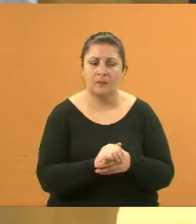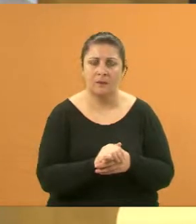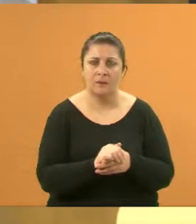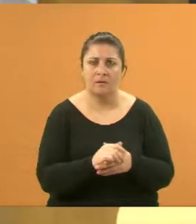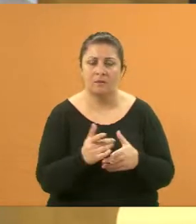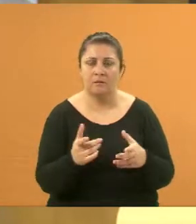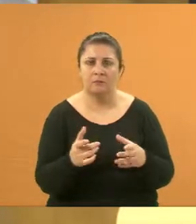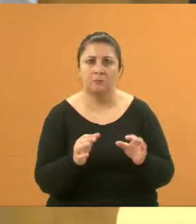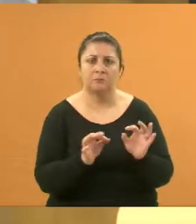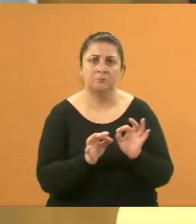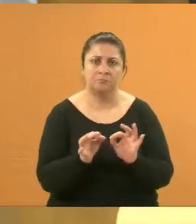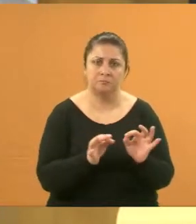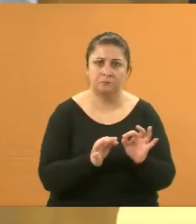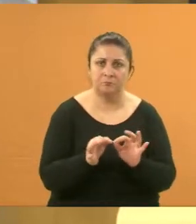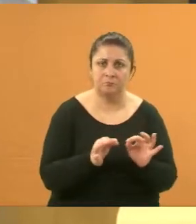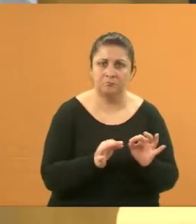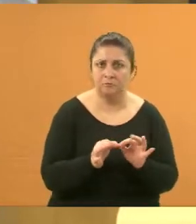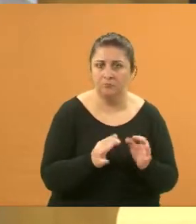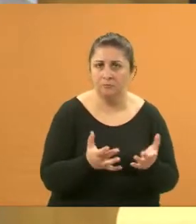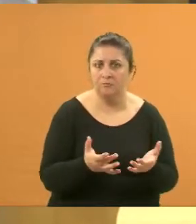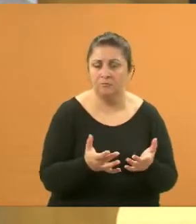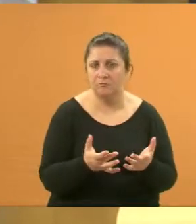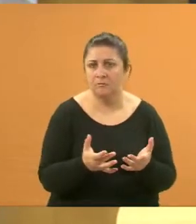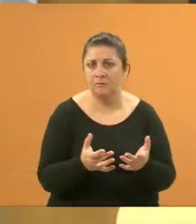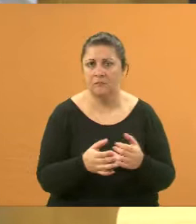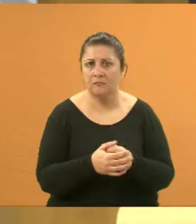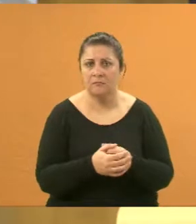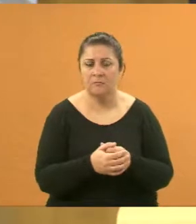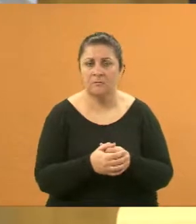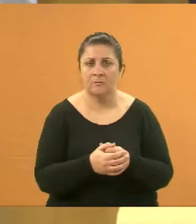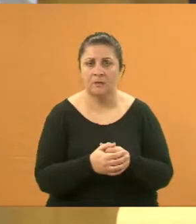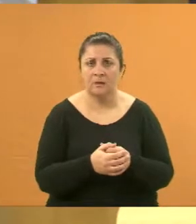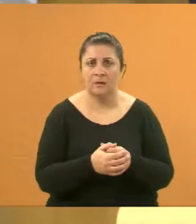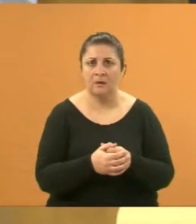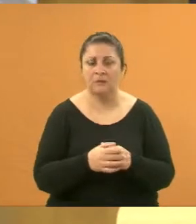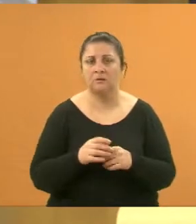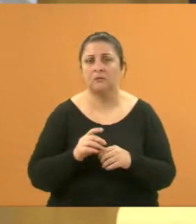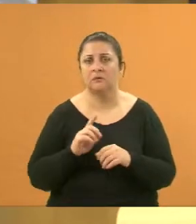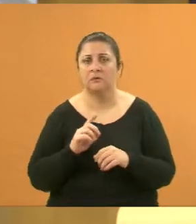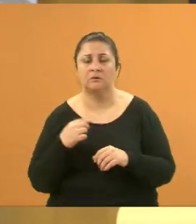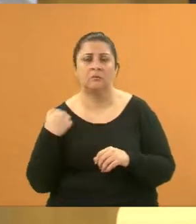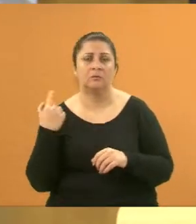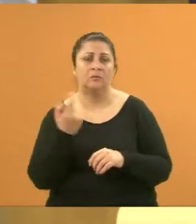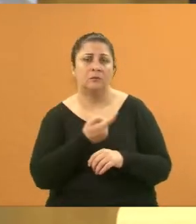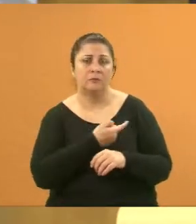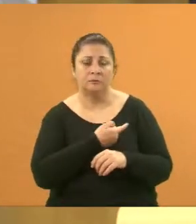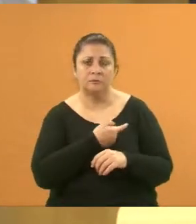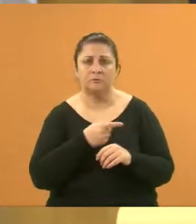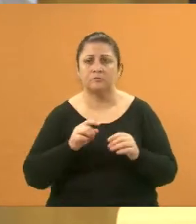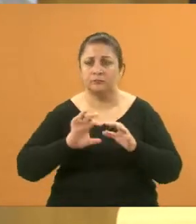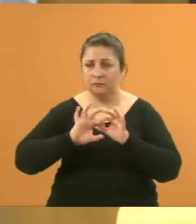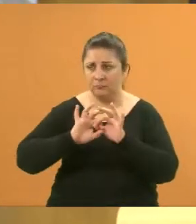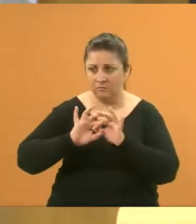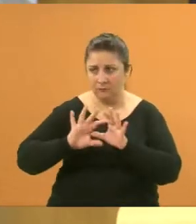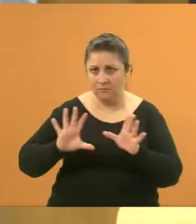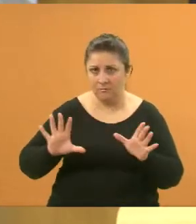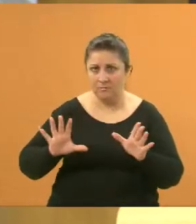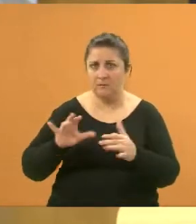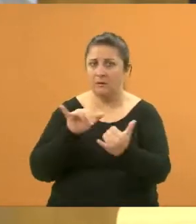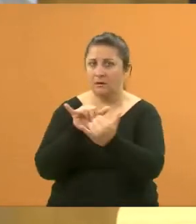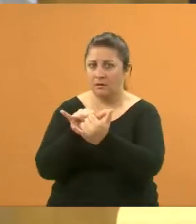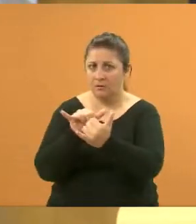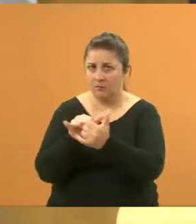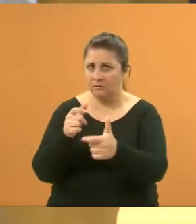de alguma forma, exercer alguma cidadania. Então, nós estamos abrindo mão desse imposto para